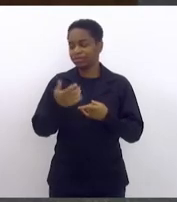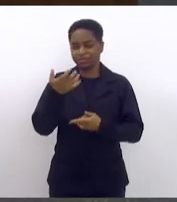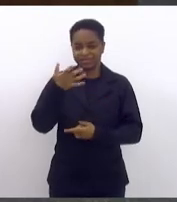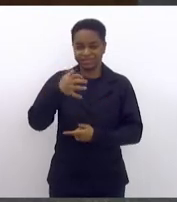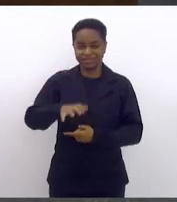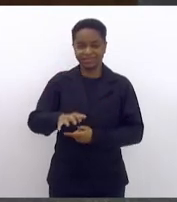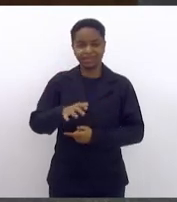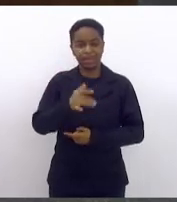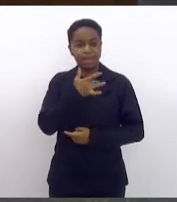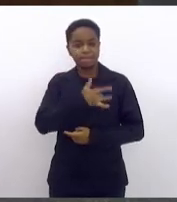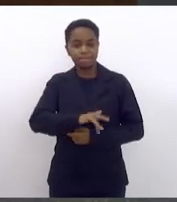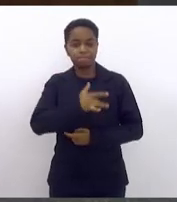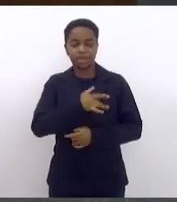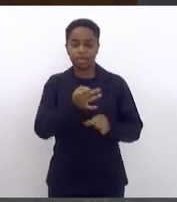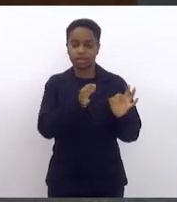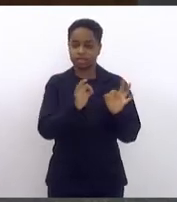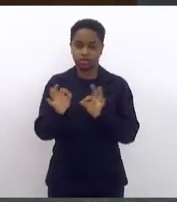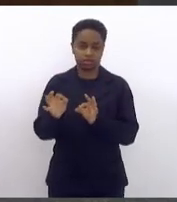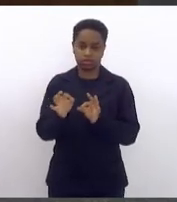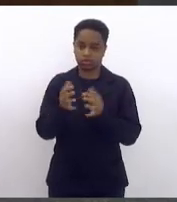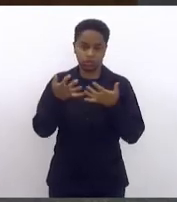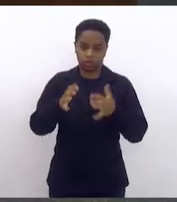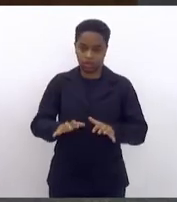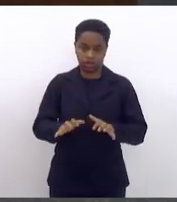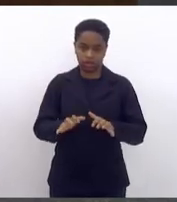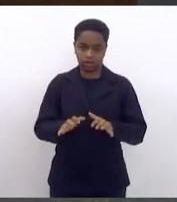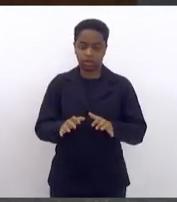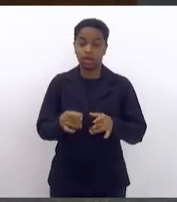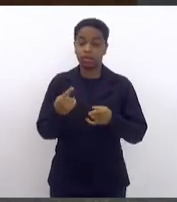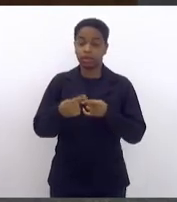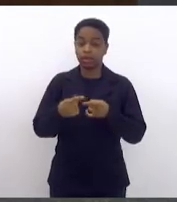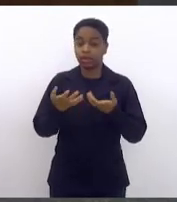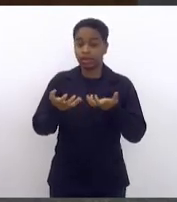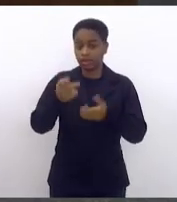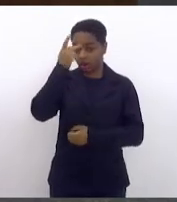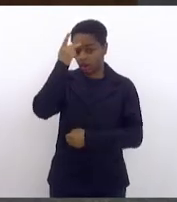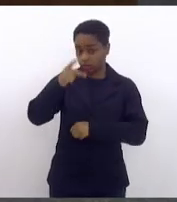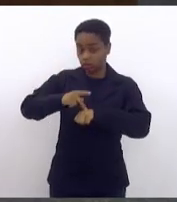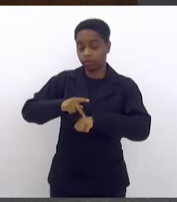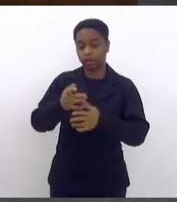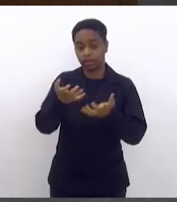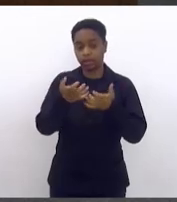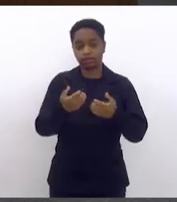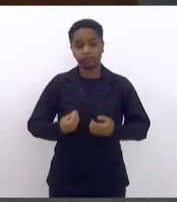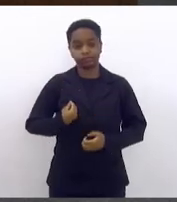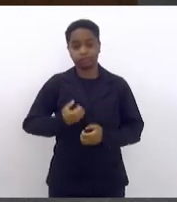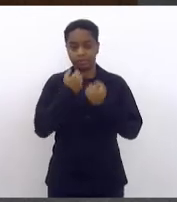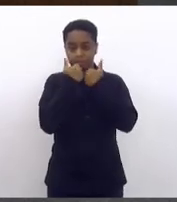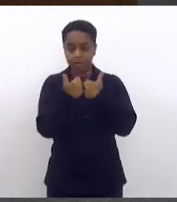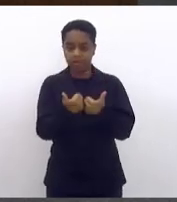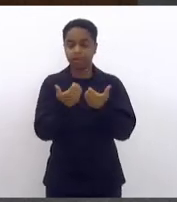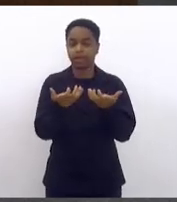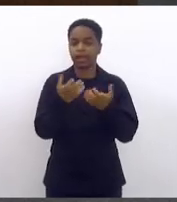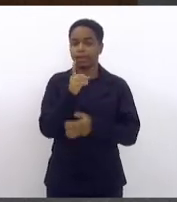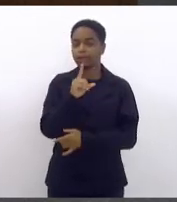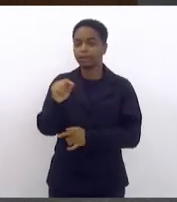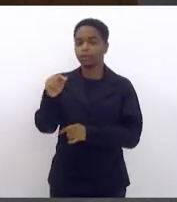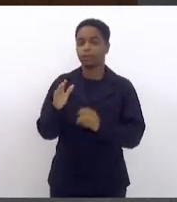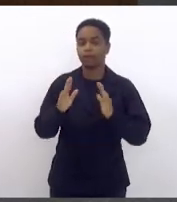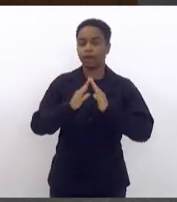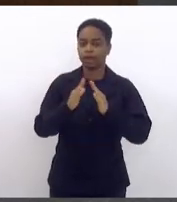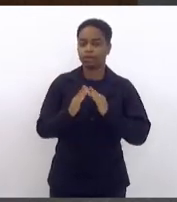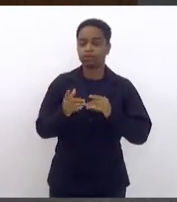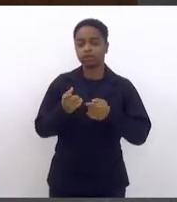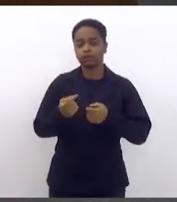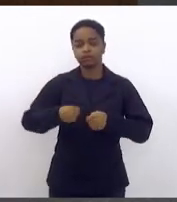A pessoa com deficiência não quer isto, presidente. A pessoa com deficiência quer autonomia, quer plenitude, quer poder sair da sua casa e ir para o seu